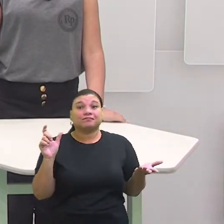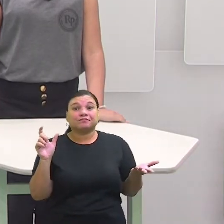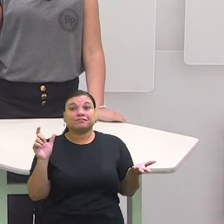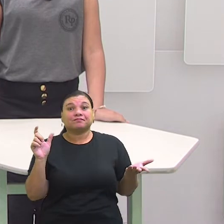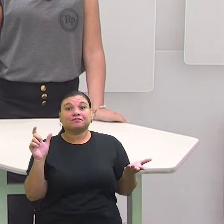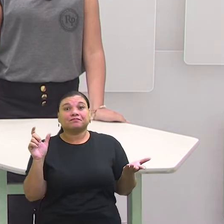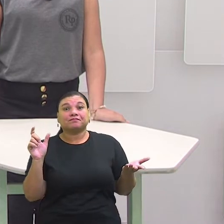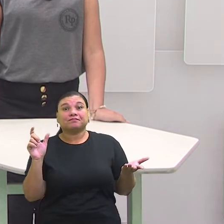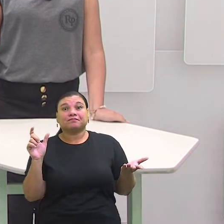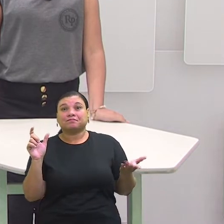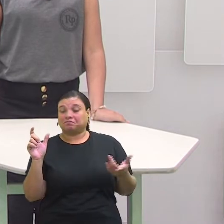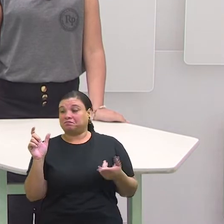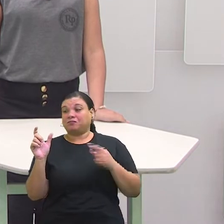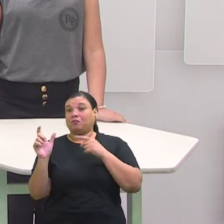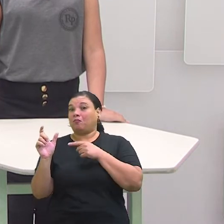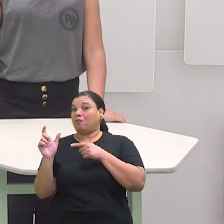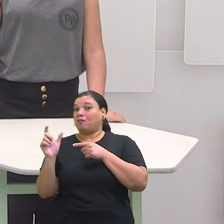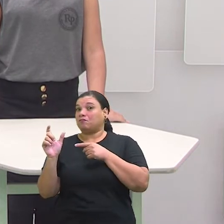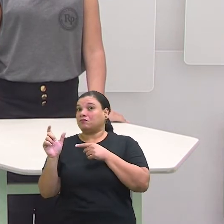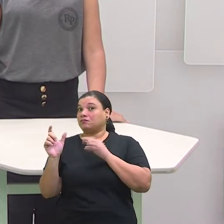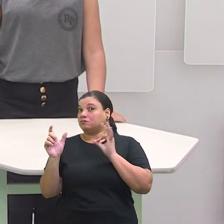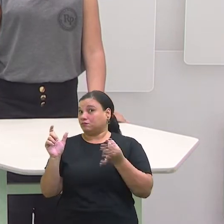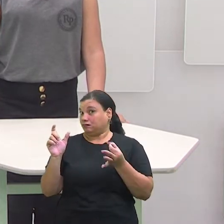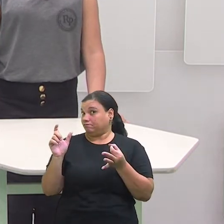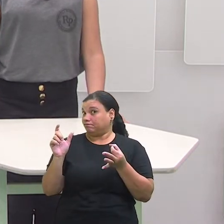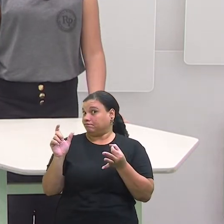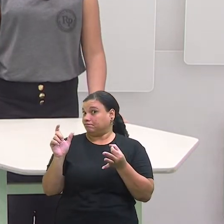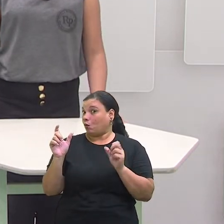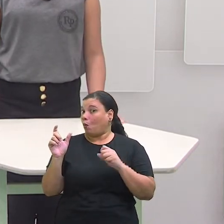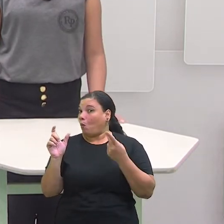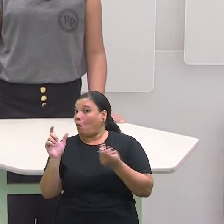E aí, gente, será que ela acertou?